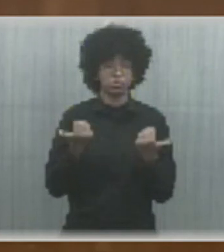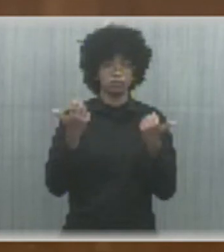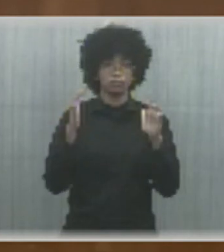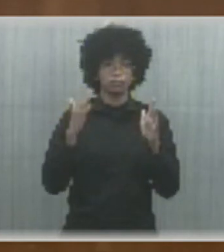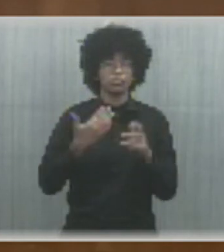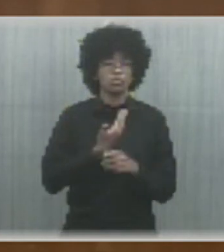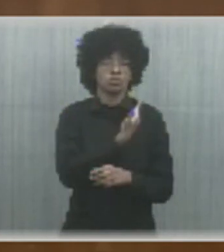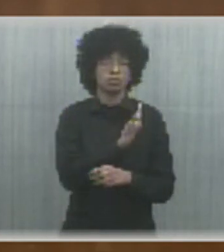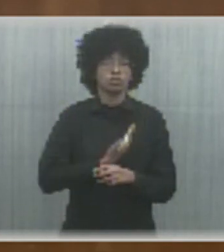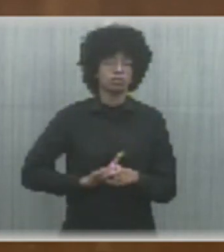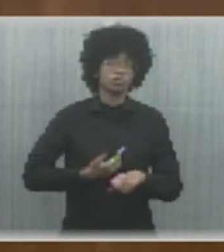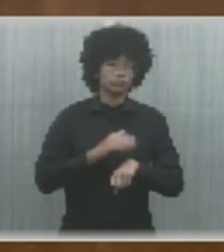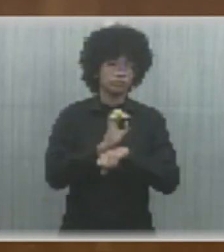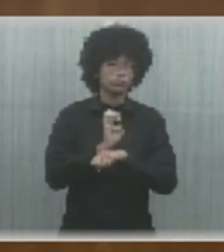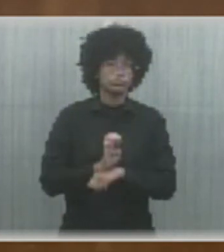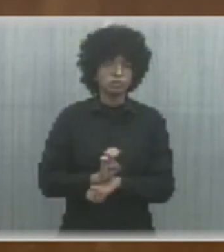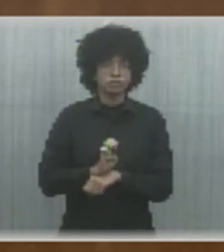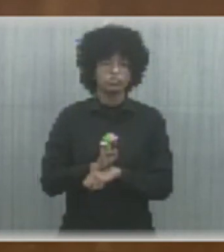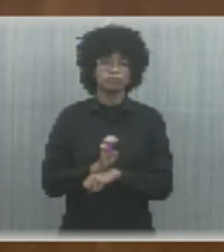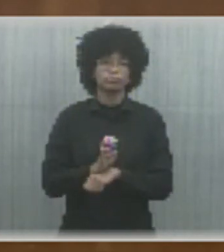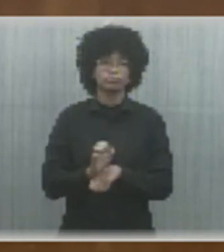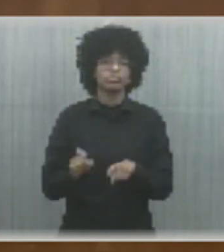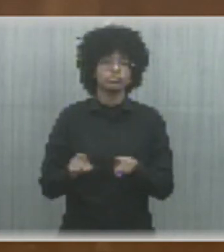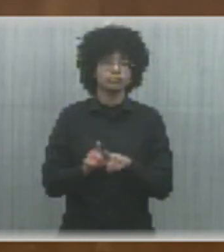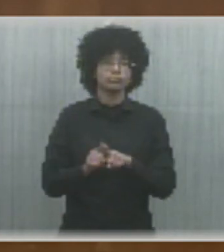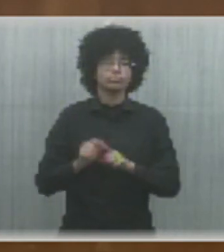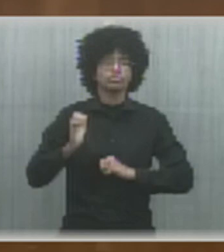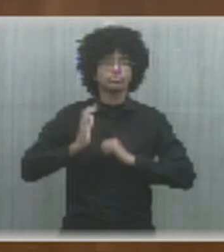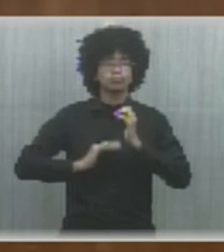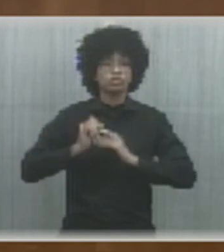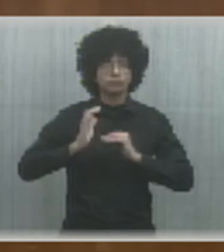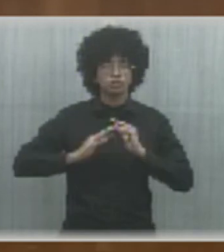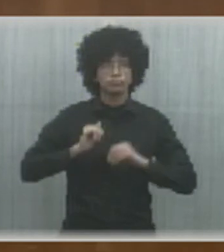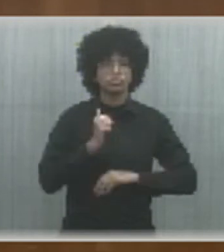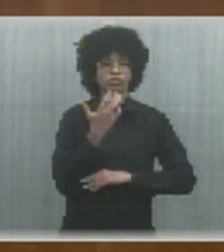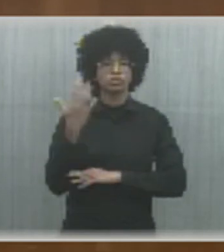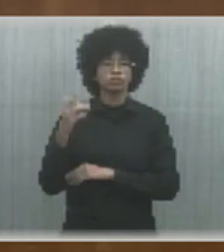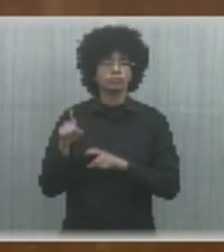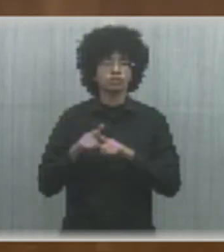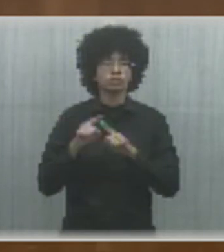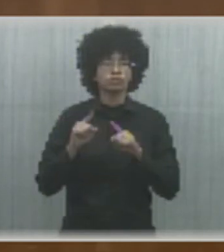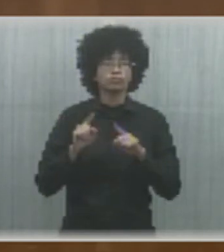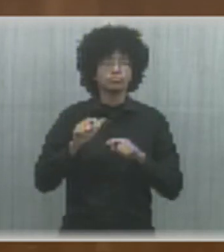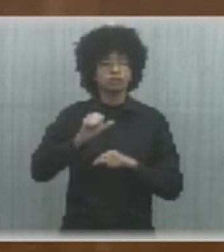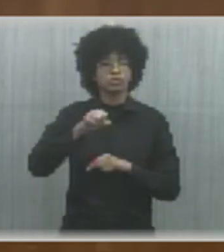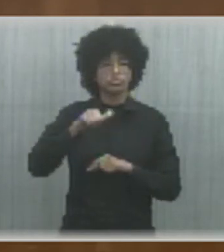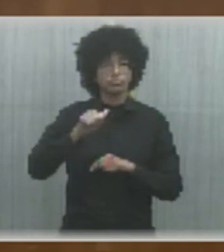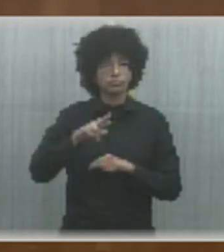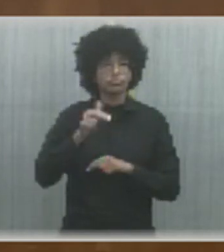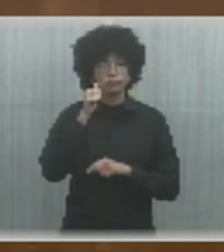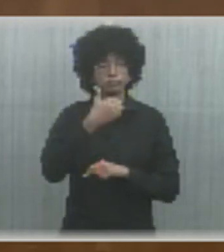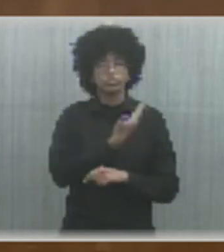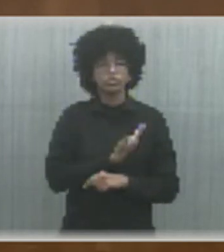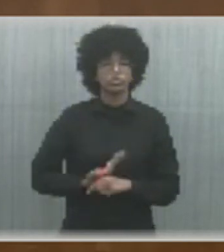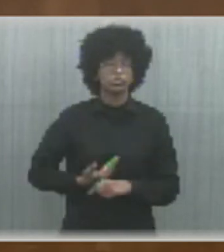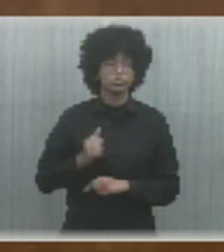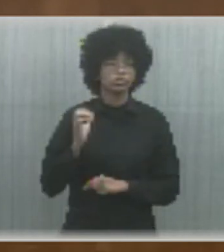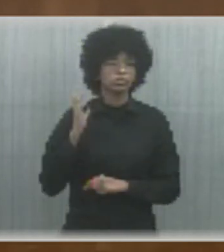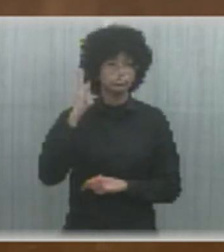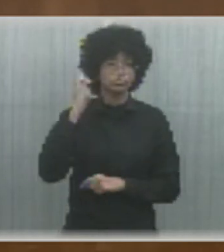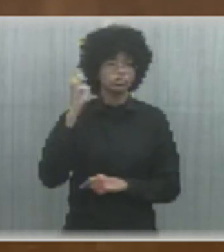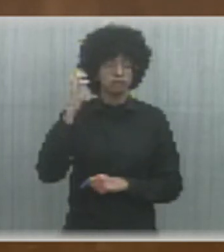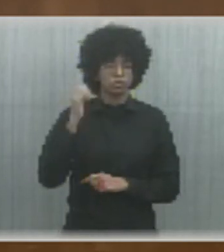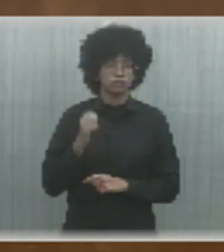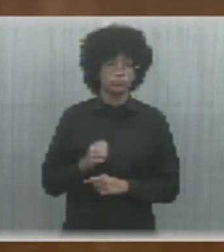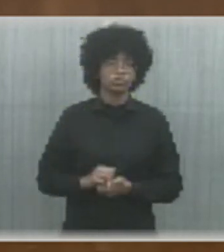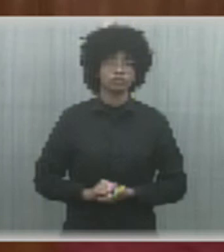ao governo do Estado, parabéns aos ambientalistas, parabéns à SEMAR, parabéns à governadora Regina Souza por mais essa ação. Era